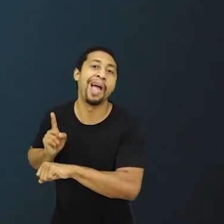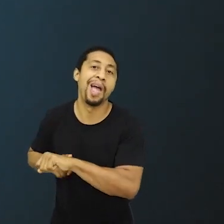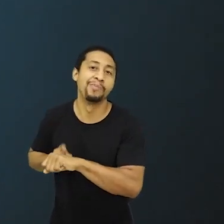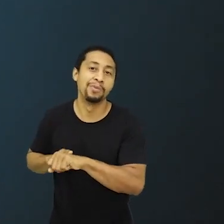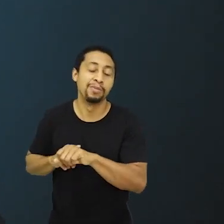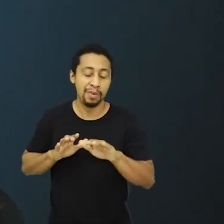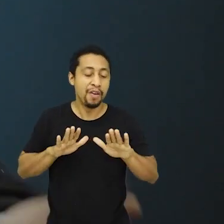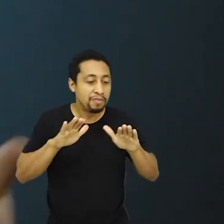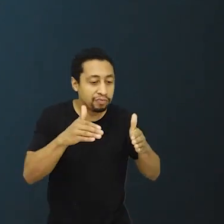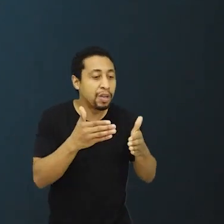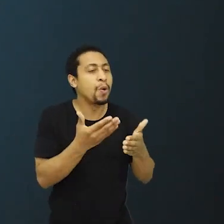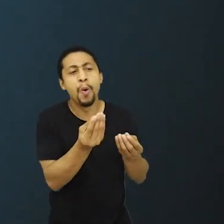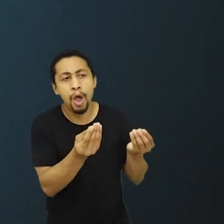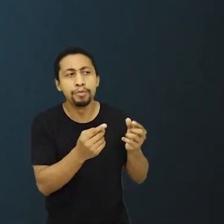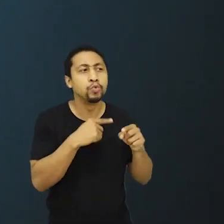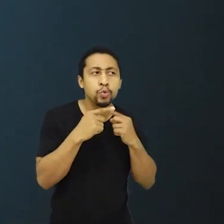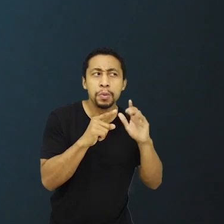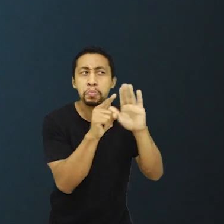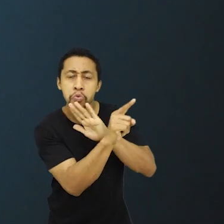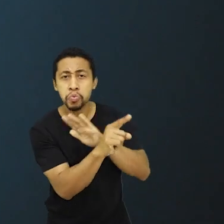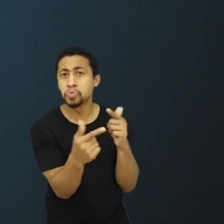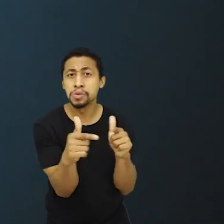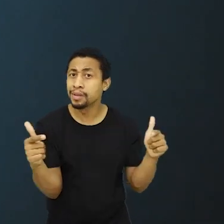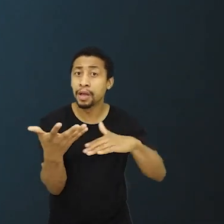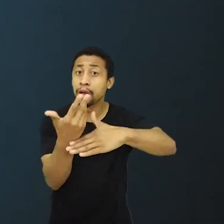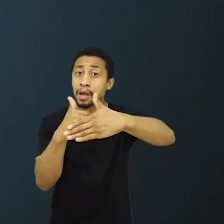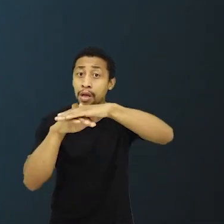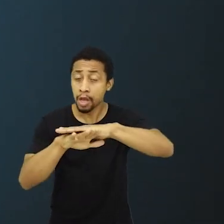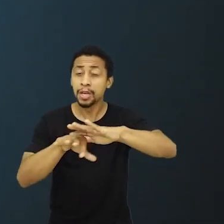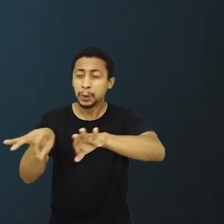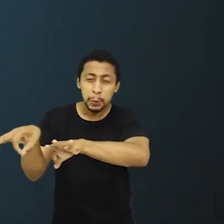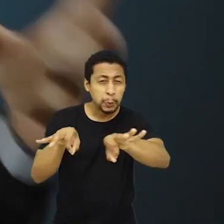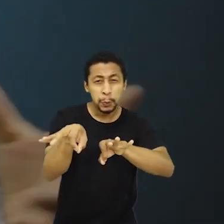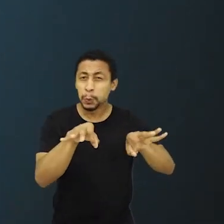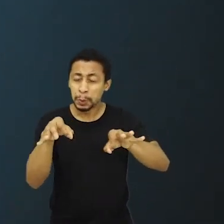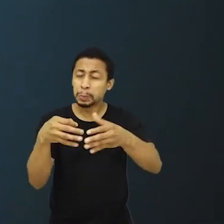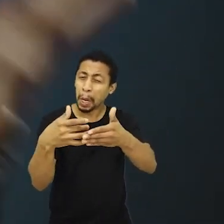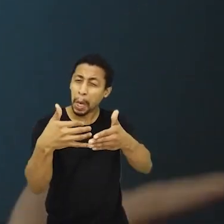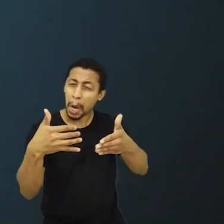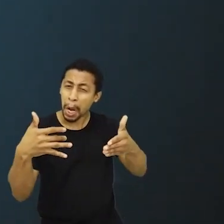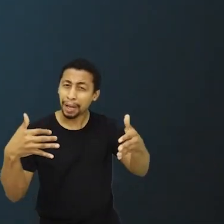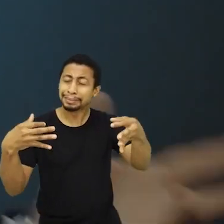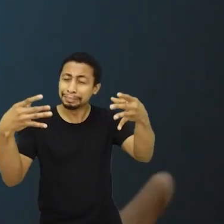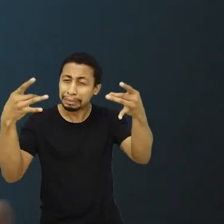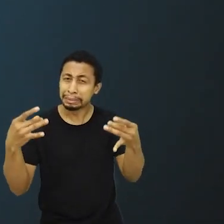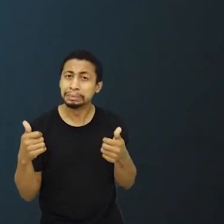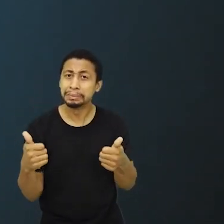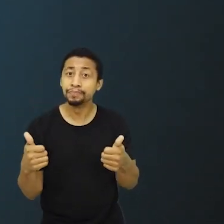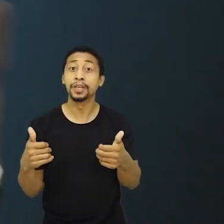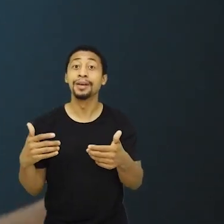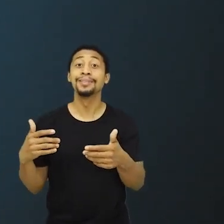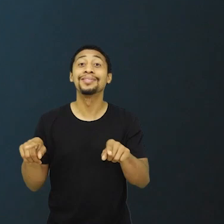nome à instituição. Então, o fato de existir o acervo organizado ajuda, ainda que as pessoas vão trocando ao longo dos anos